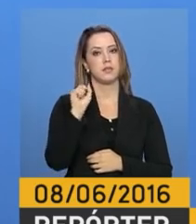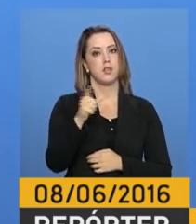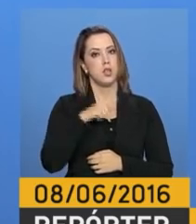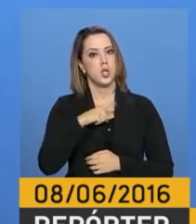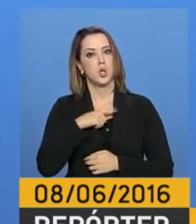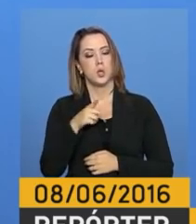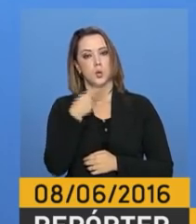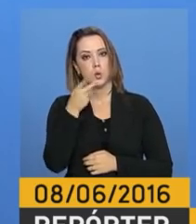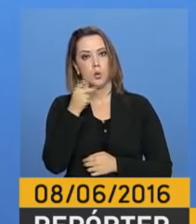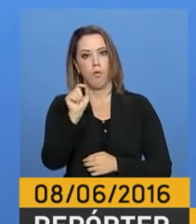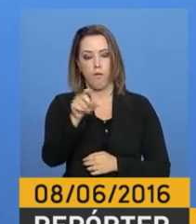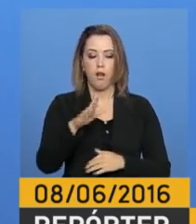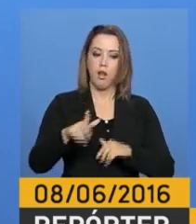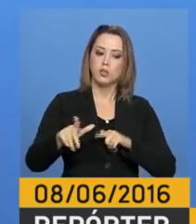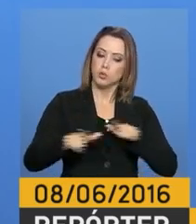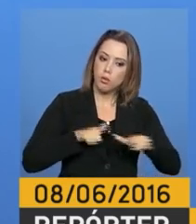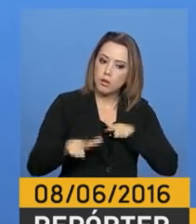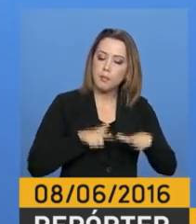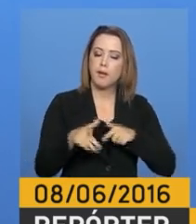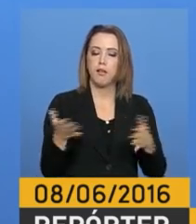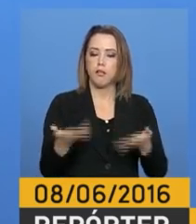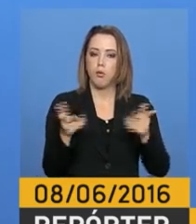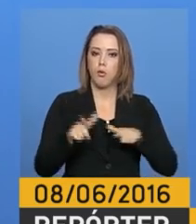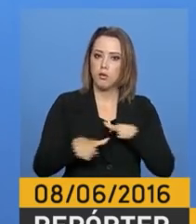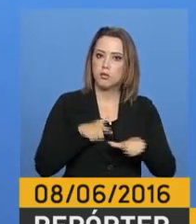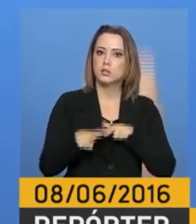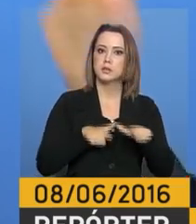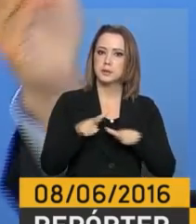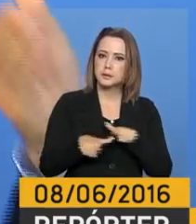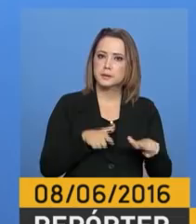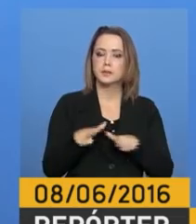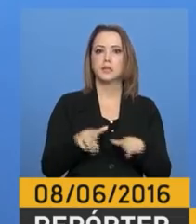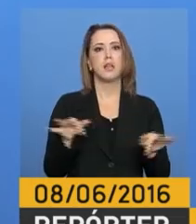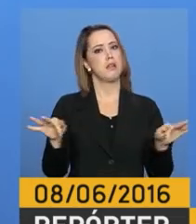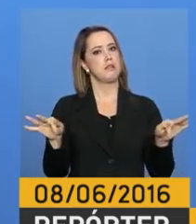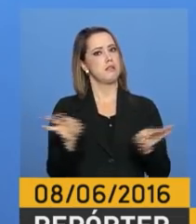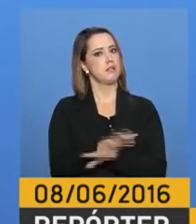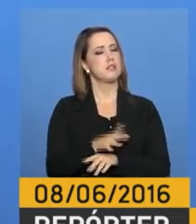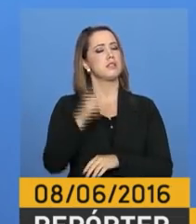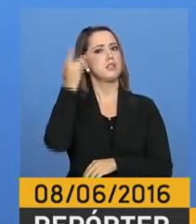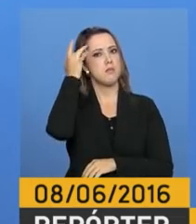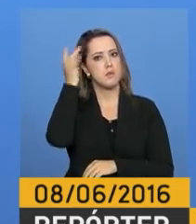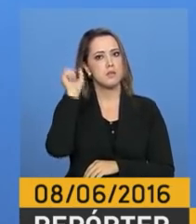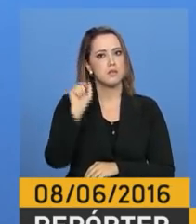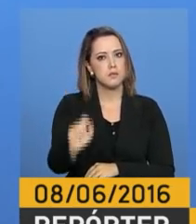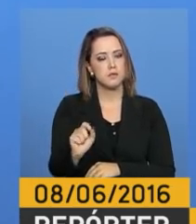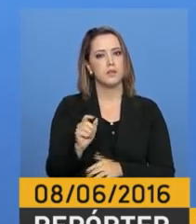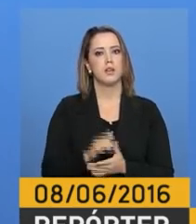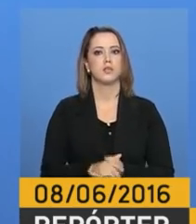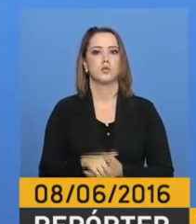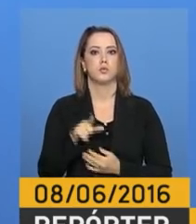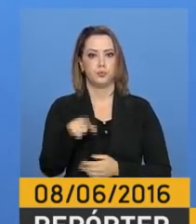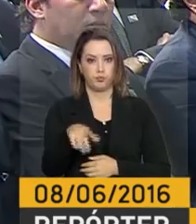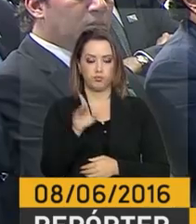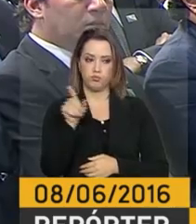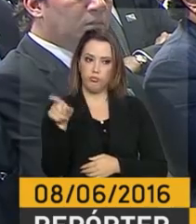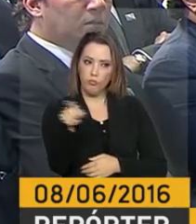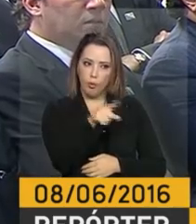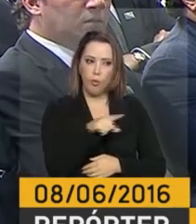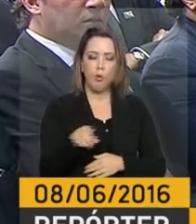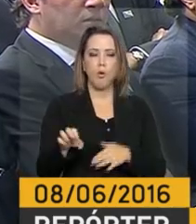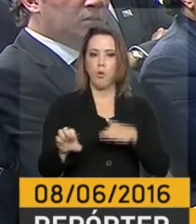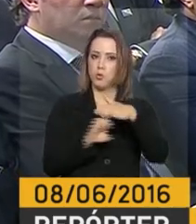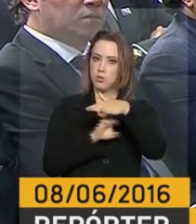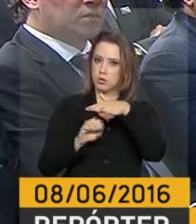ritmo pragmático de trabalho os empresários que aqui estão presentes que já tiveram a oportunidade de estar